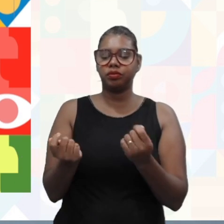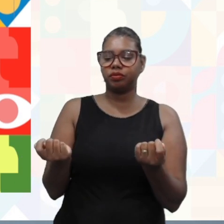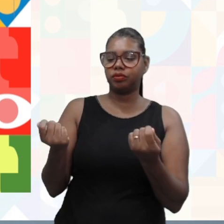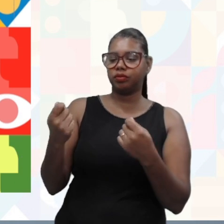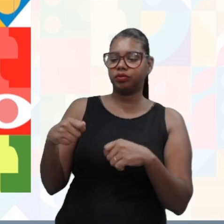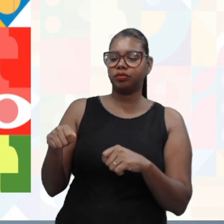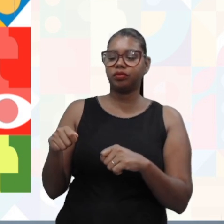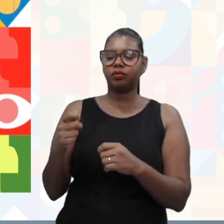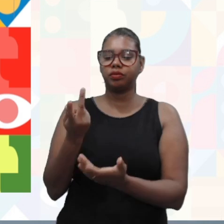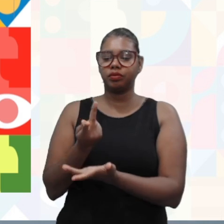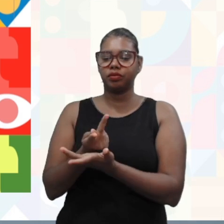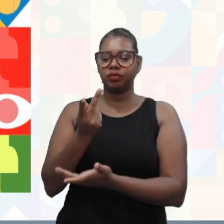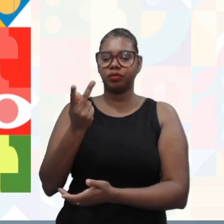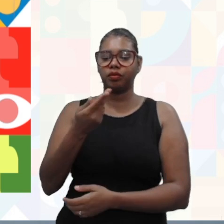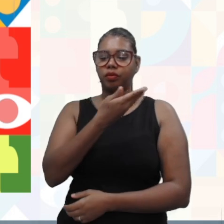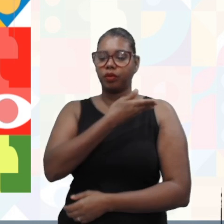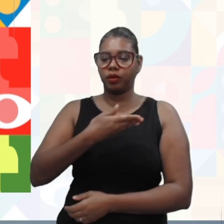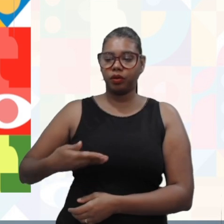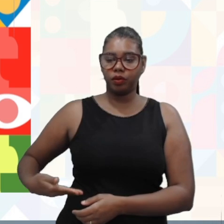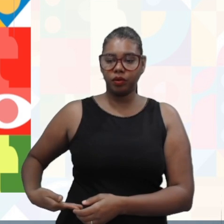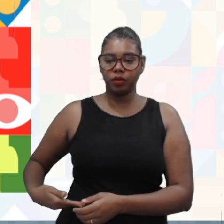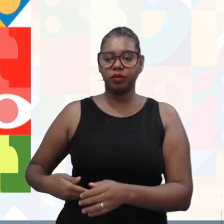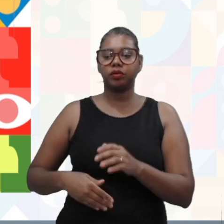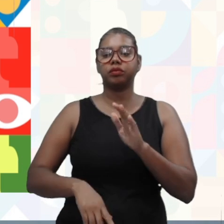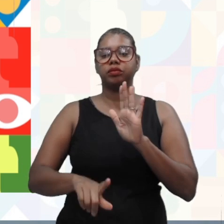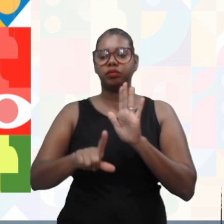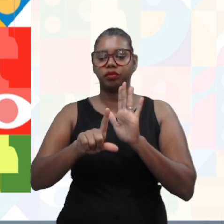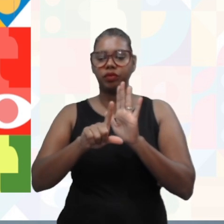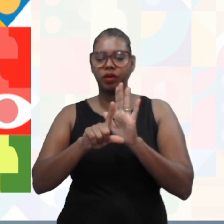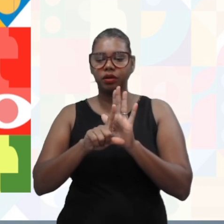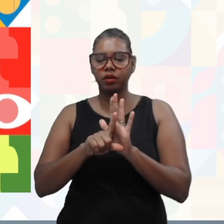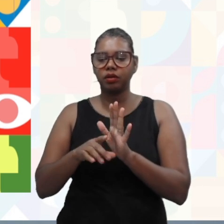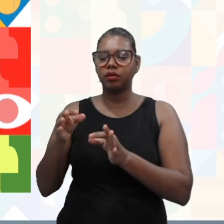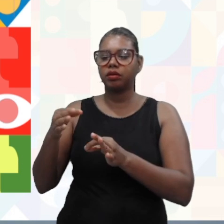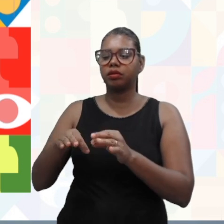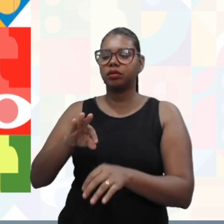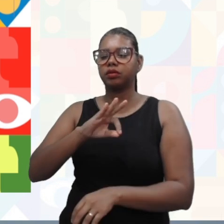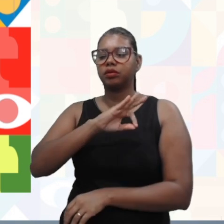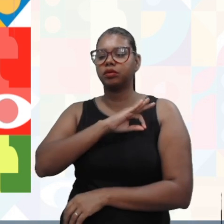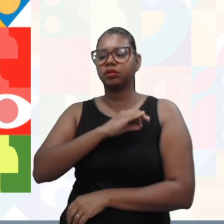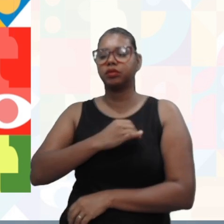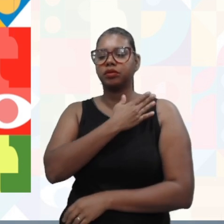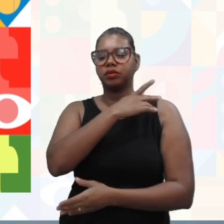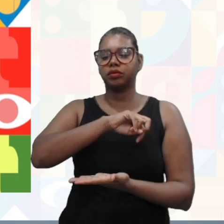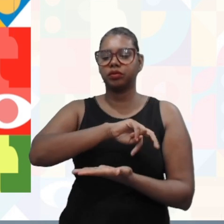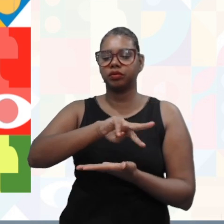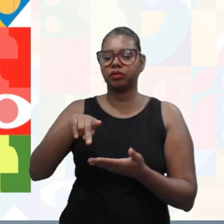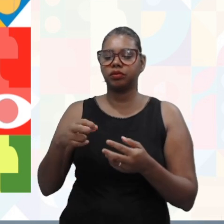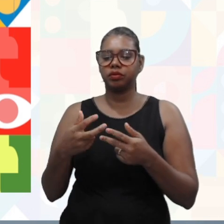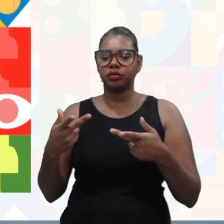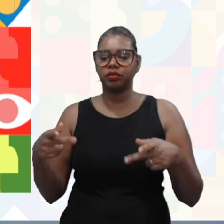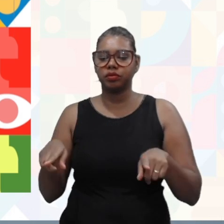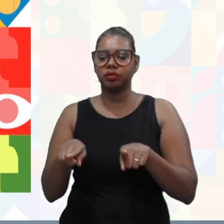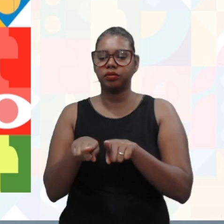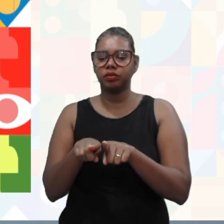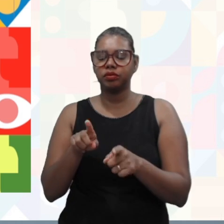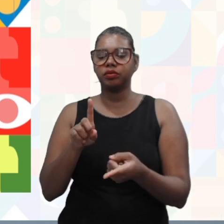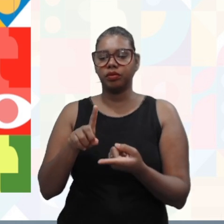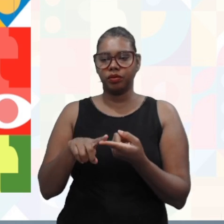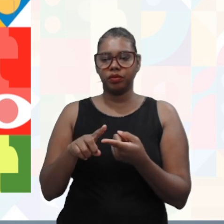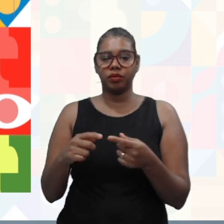do governo. Então, órgãos legislativos, tribunais, o exército e outras formas, né, de ações aí